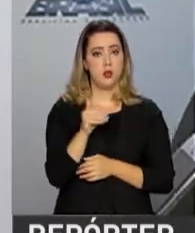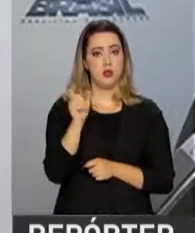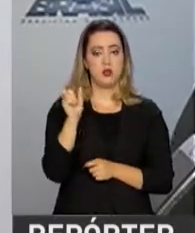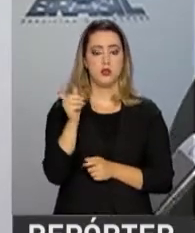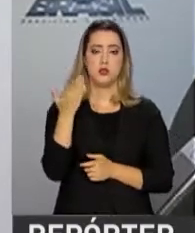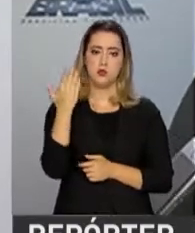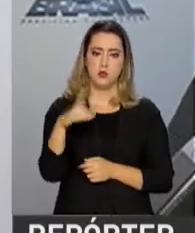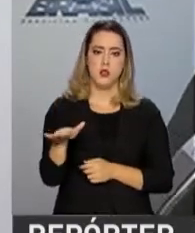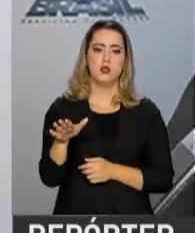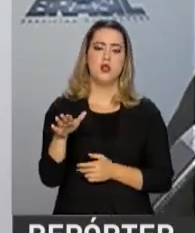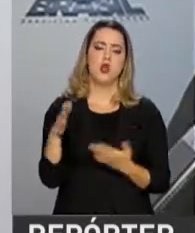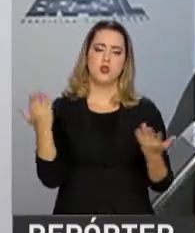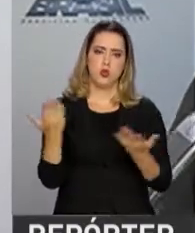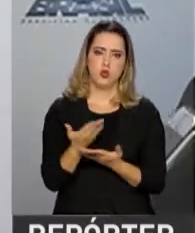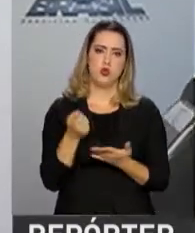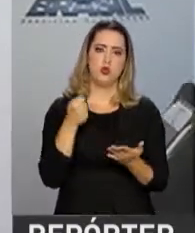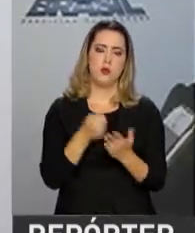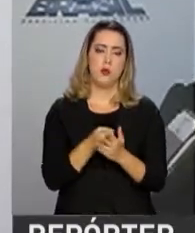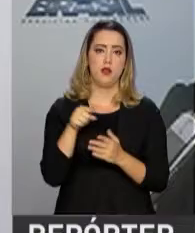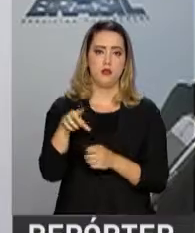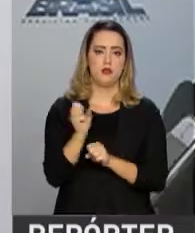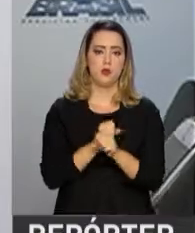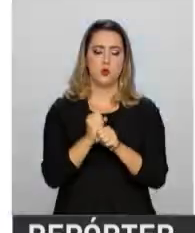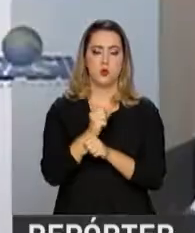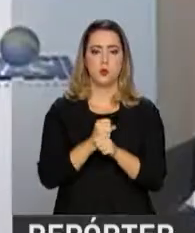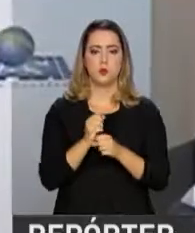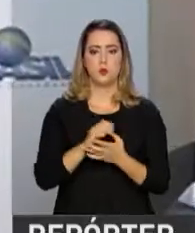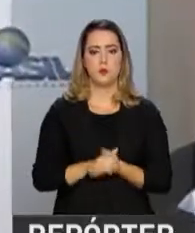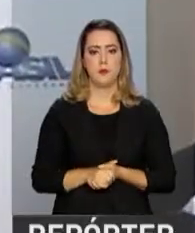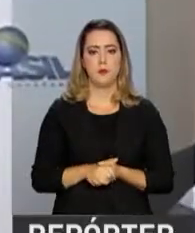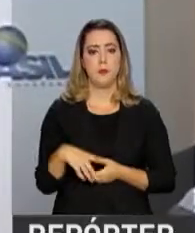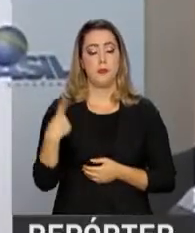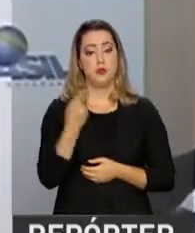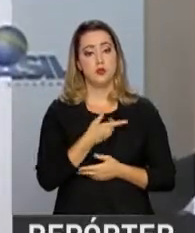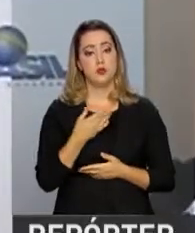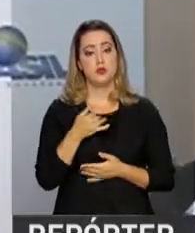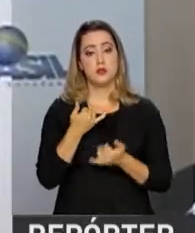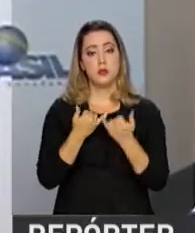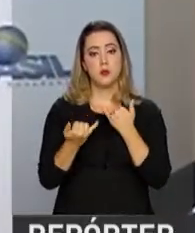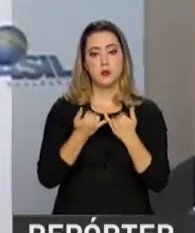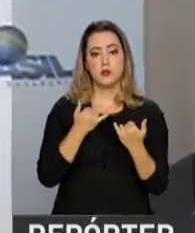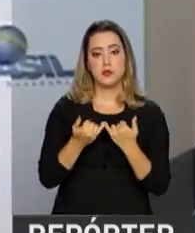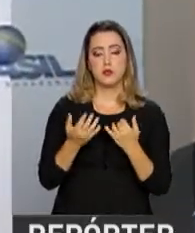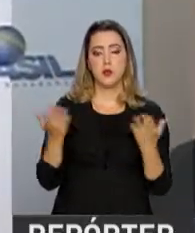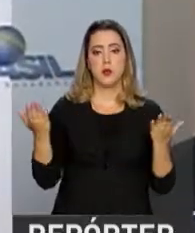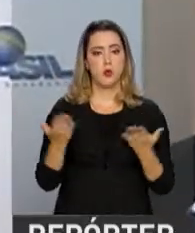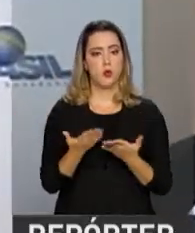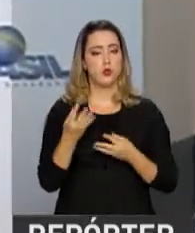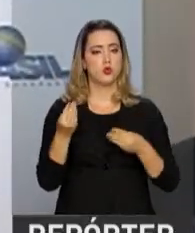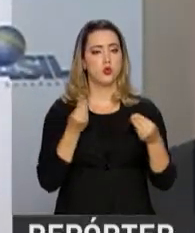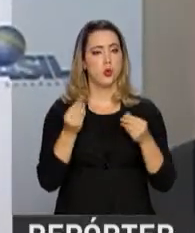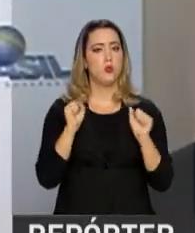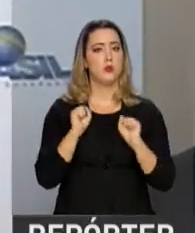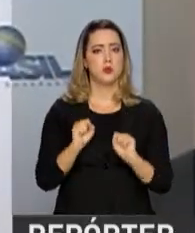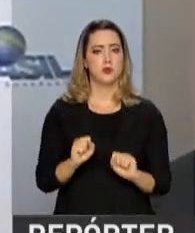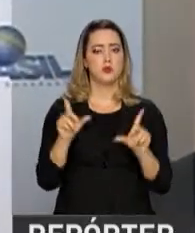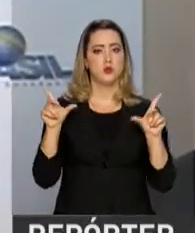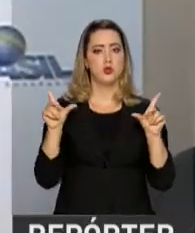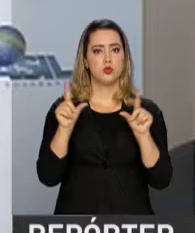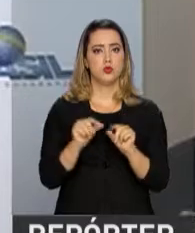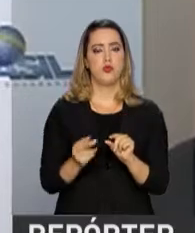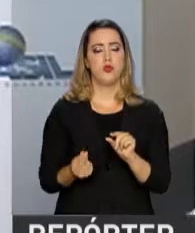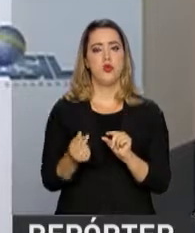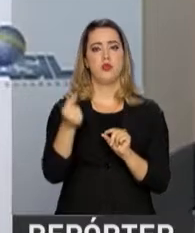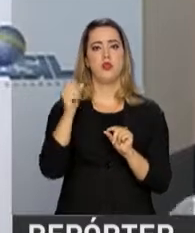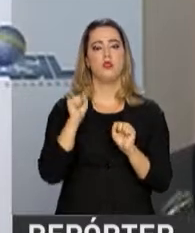já é metade do que nós pagamos este ano de 2017. Estamos dando um exemplo para o mercado de que é possível reduzir preços de